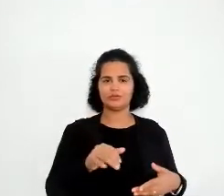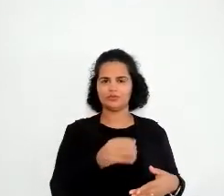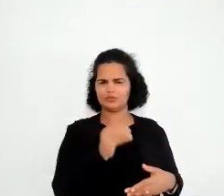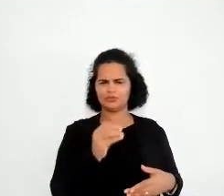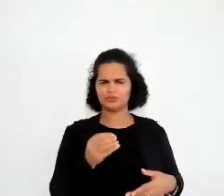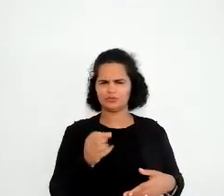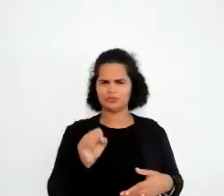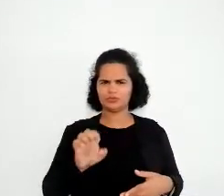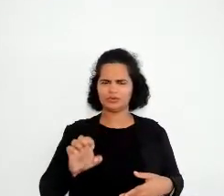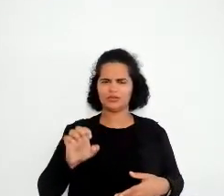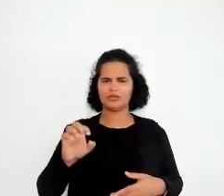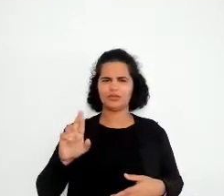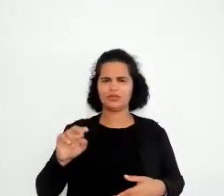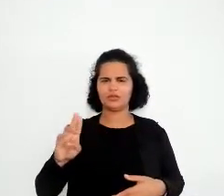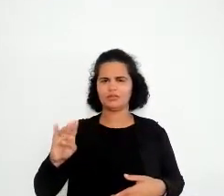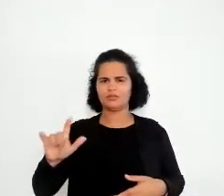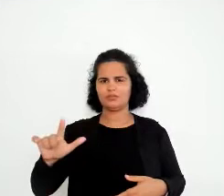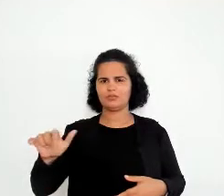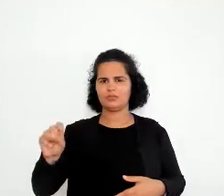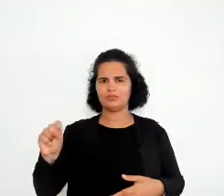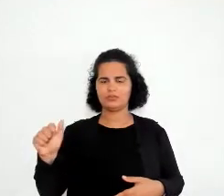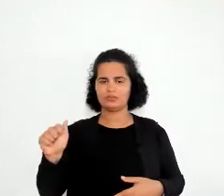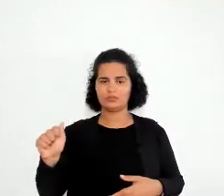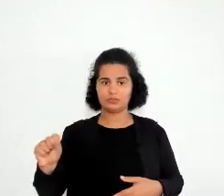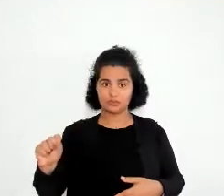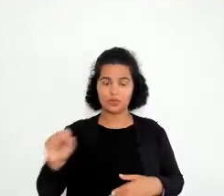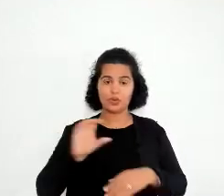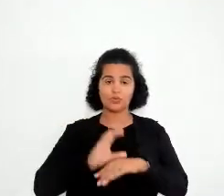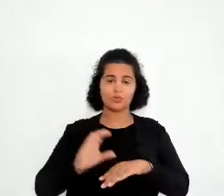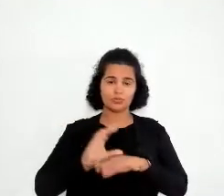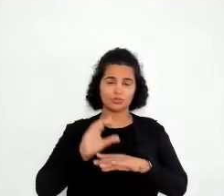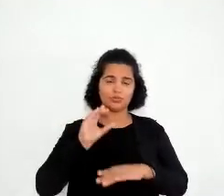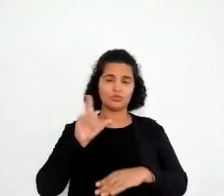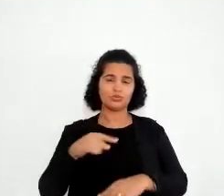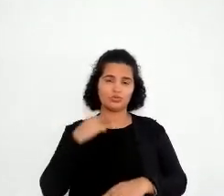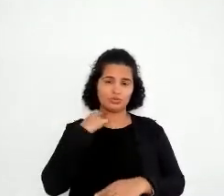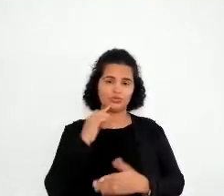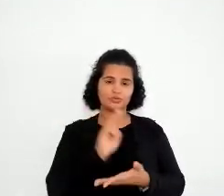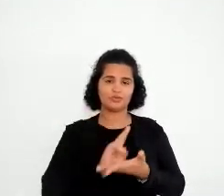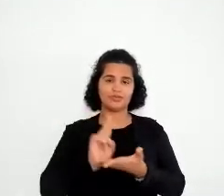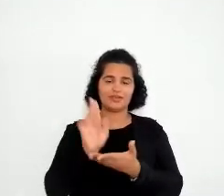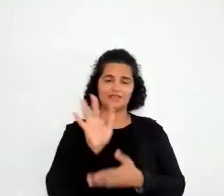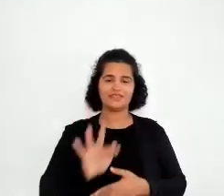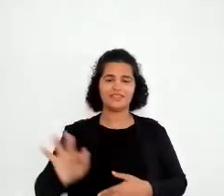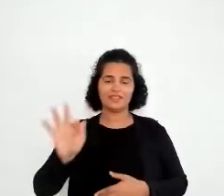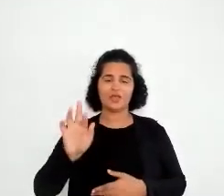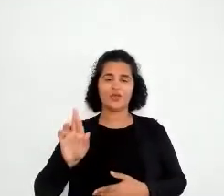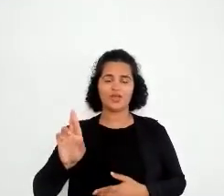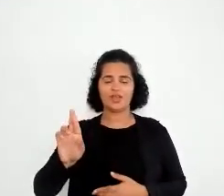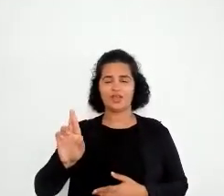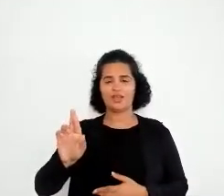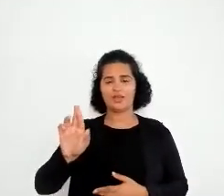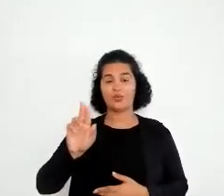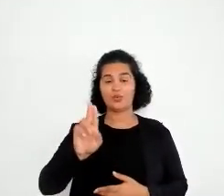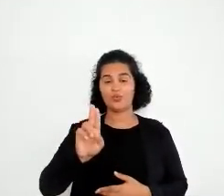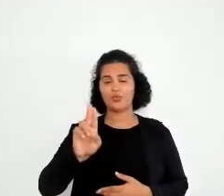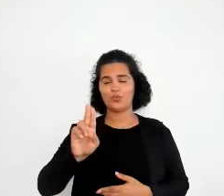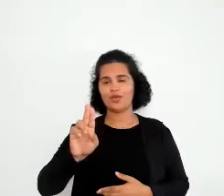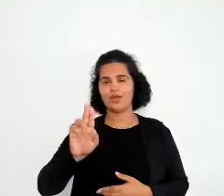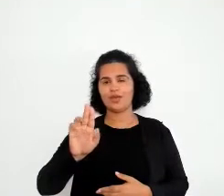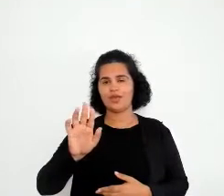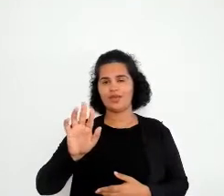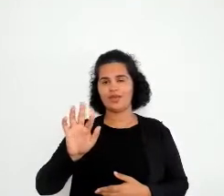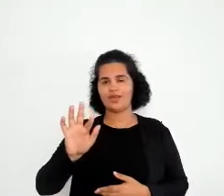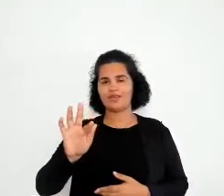dos 130 anos ao curso de Direito da Universidade Federal do Rio Grande do Norte, passando a honraria às